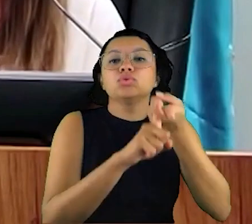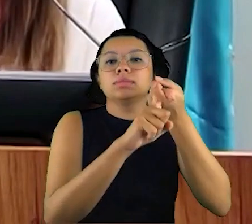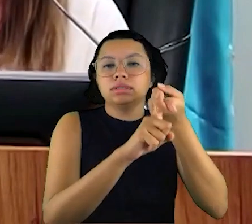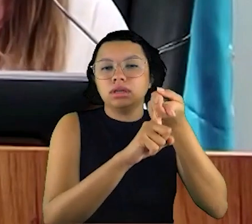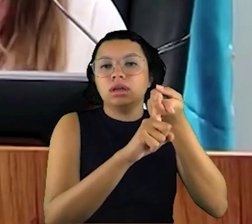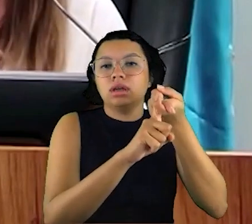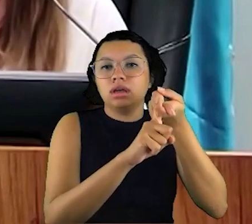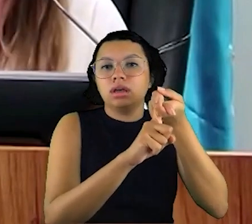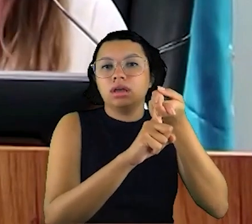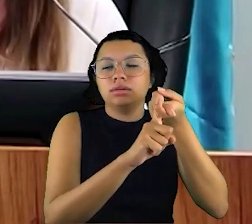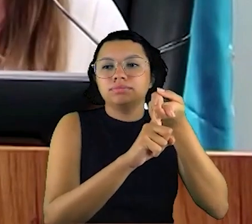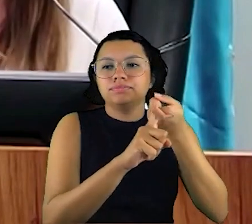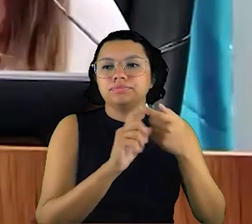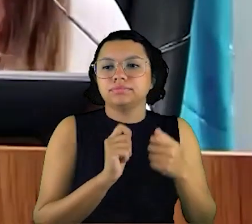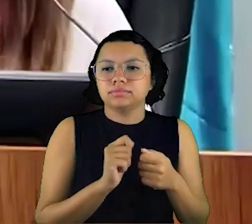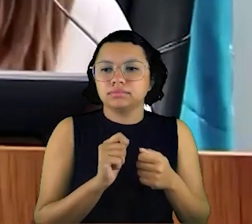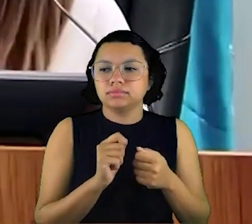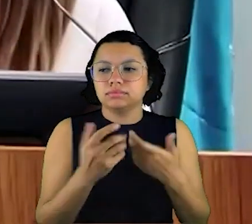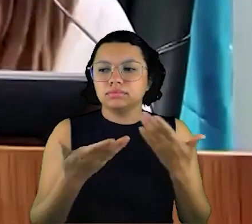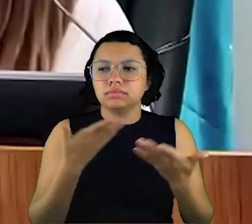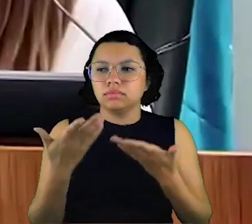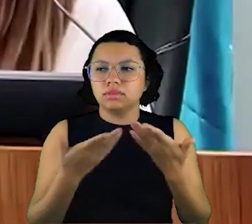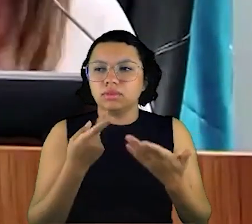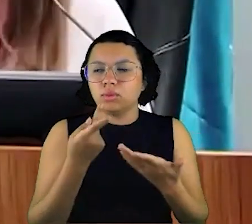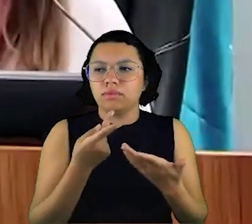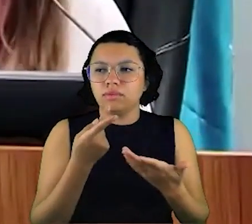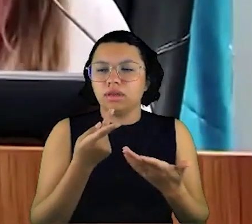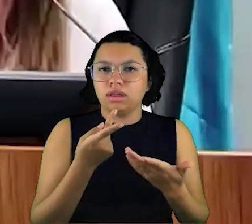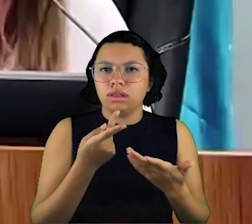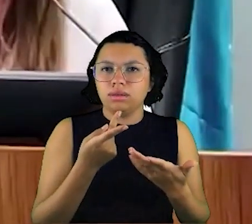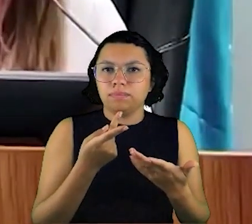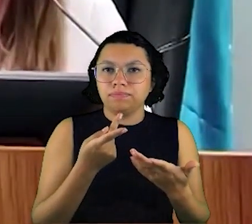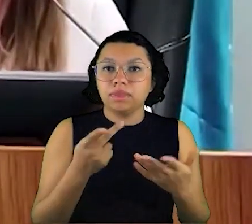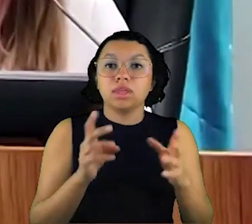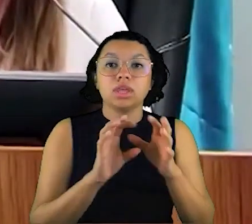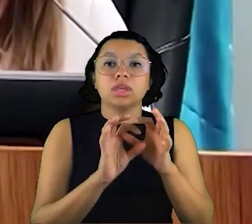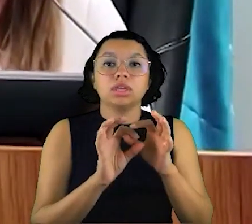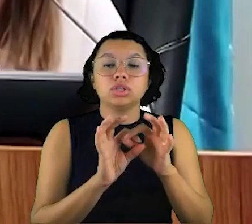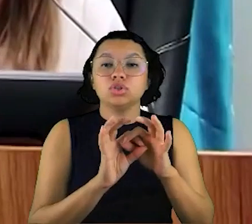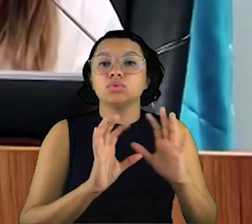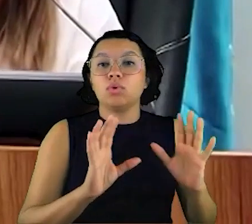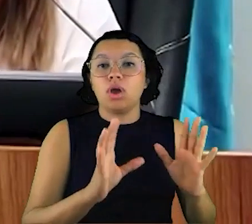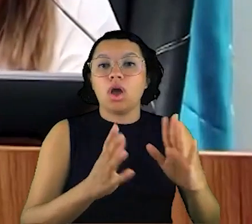dos como é que fala lá? A indisponibilidade. A disponibilidade dos bens, etc.,